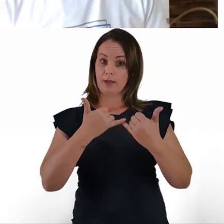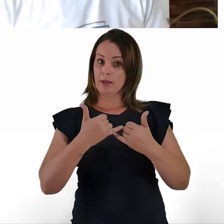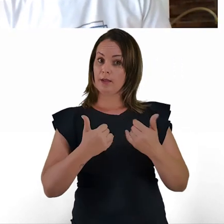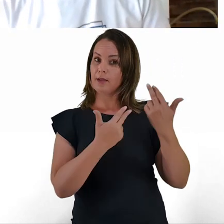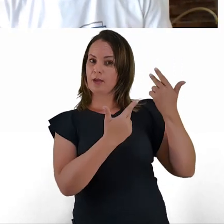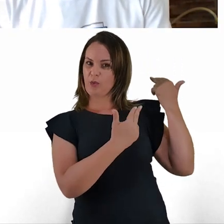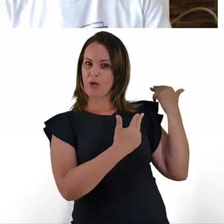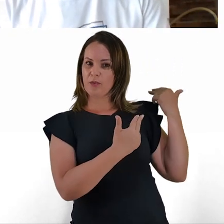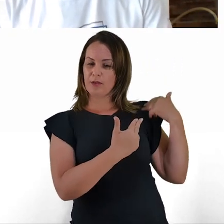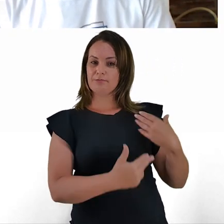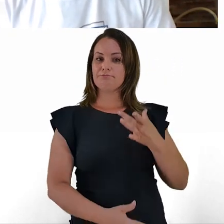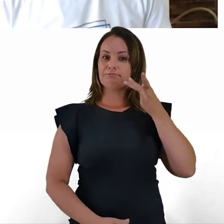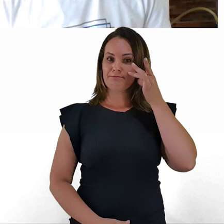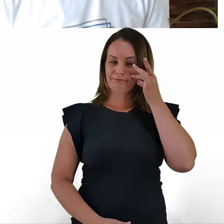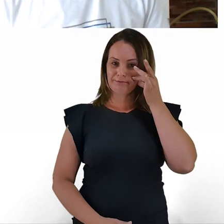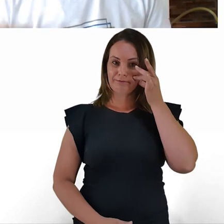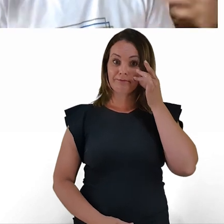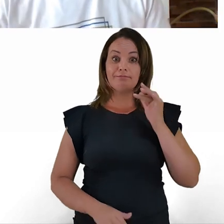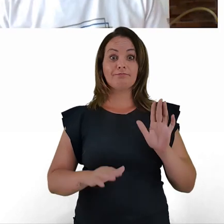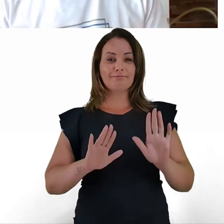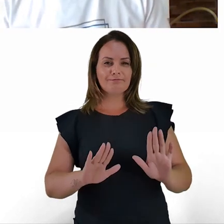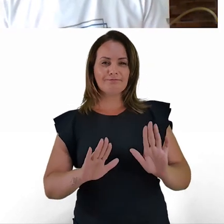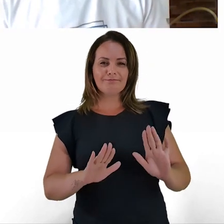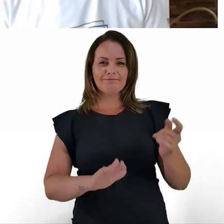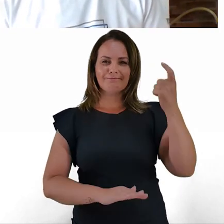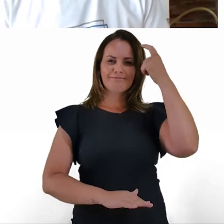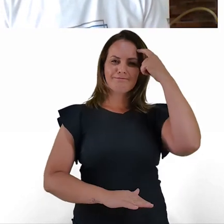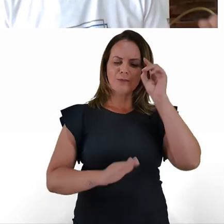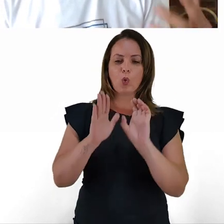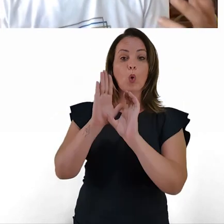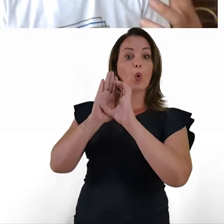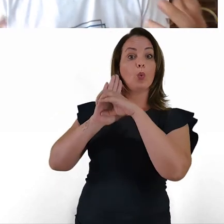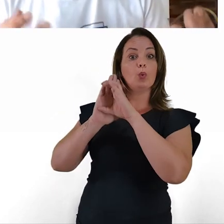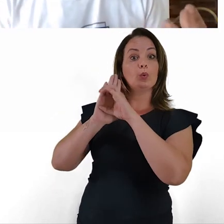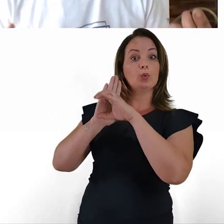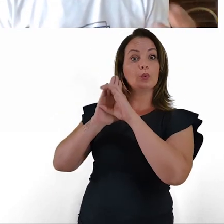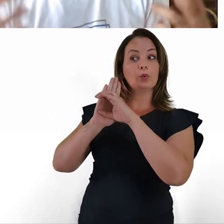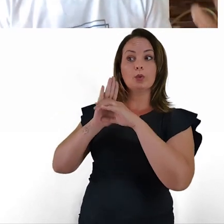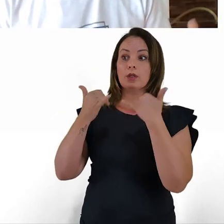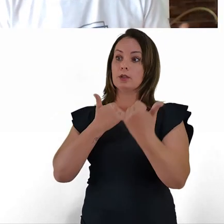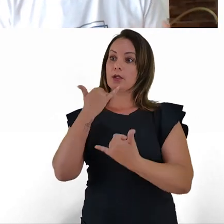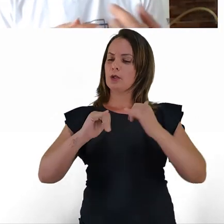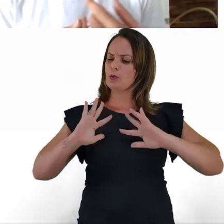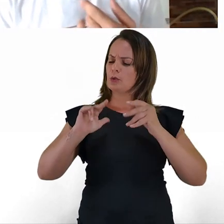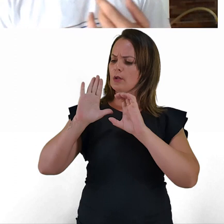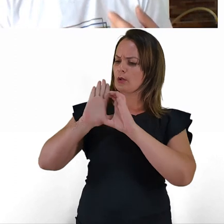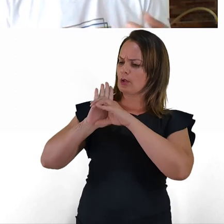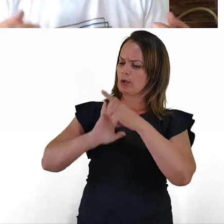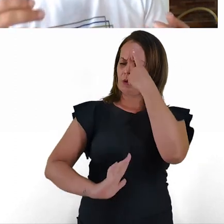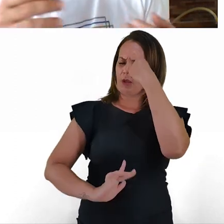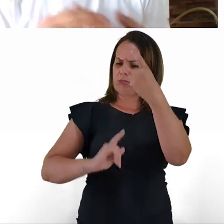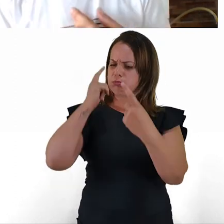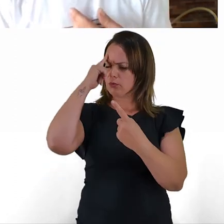nas oficinas presenciais. Mas pensando o conceito do jogo. Então, tudo que envolvia esse conceito do jogo, a ideia do